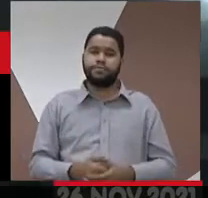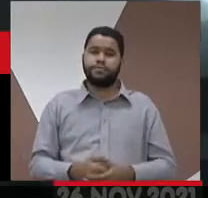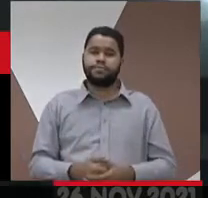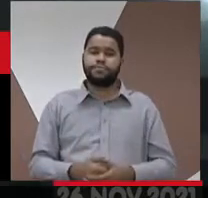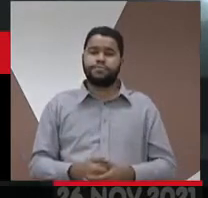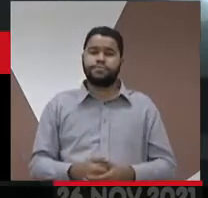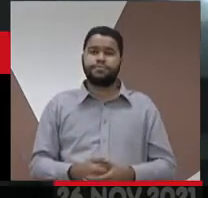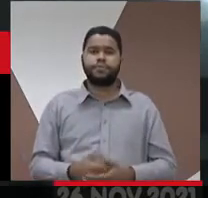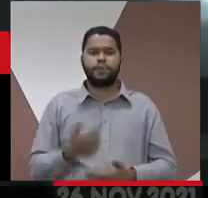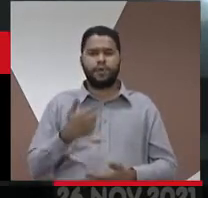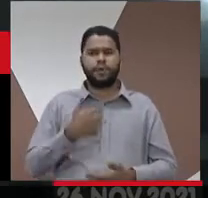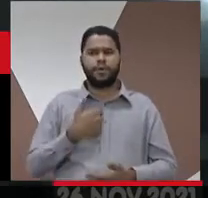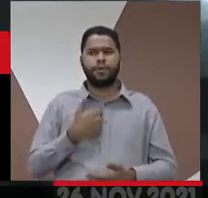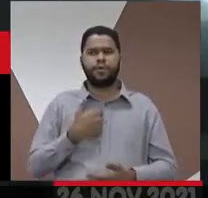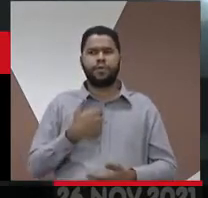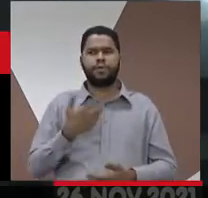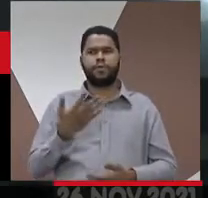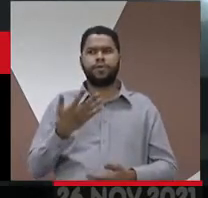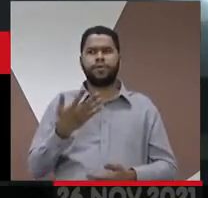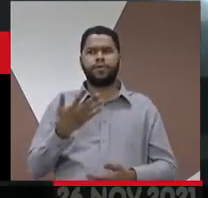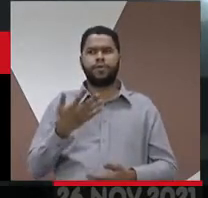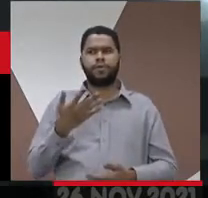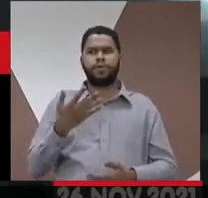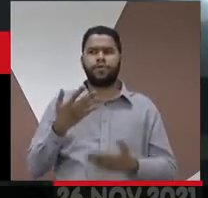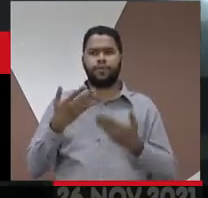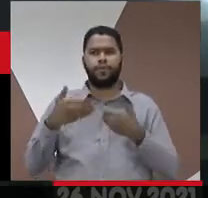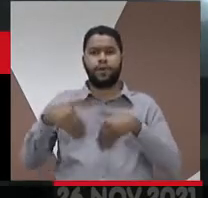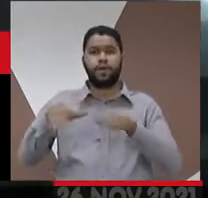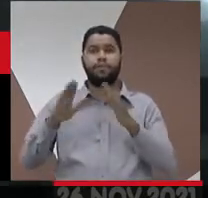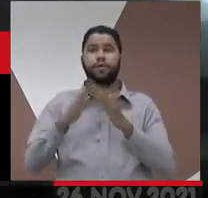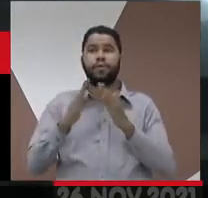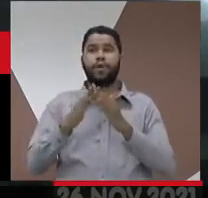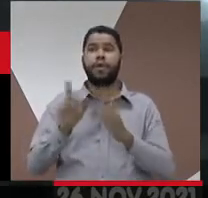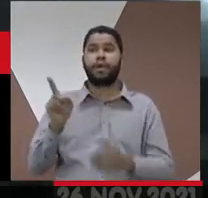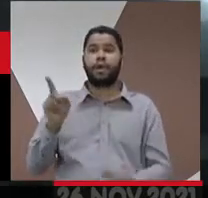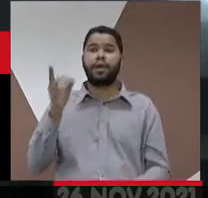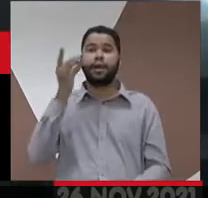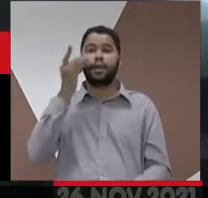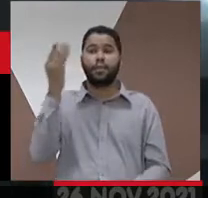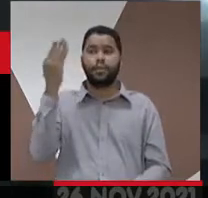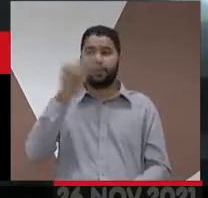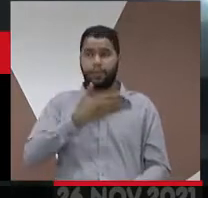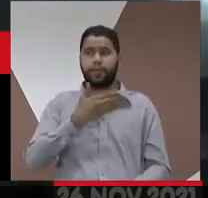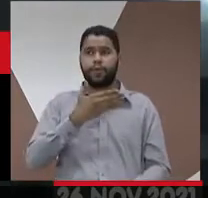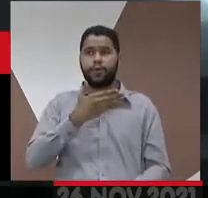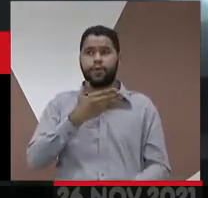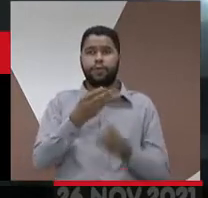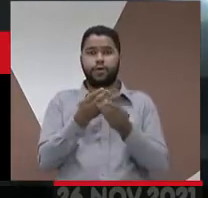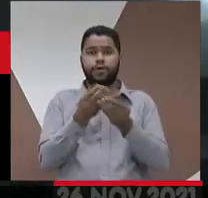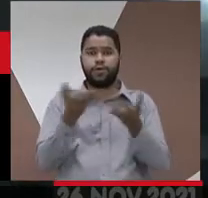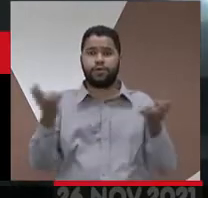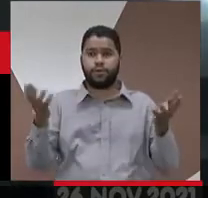levar isso para casa, né, vou levar isso para casa, que isso aqui vai ser prova que distribuíram aqui